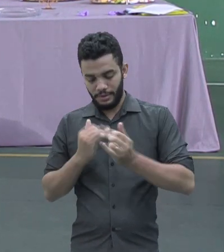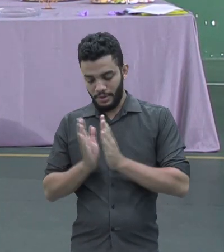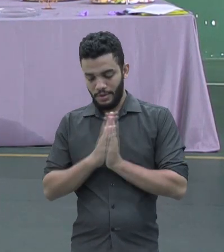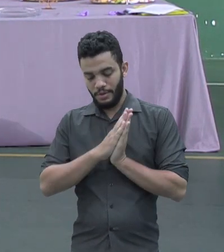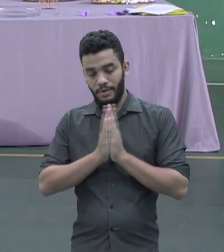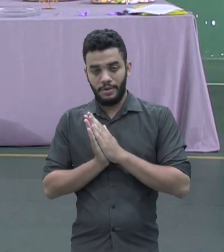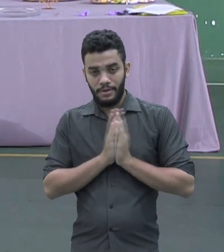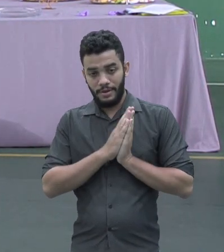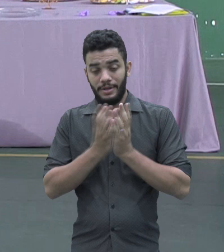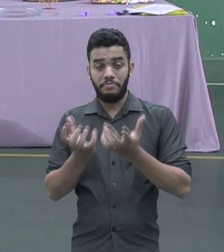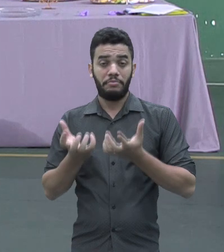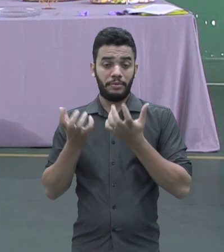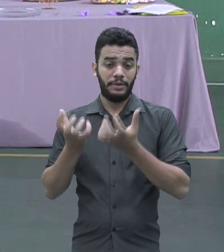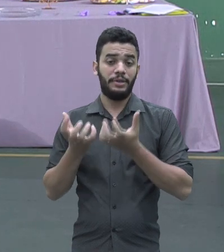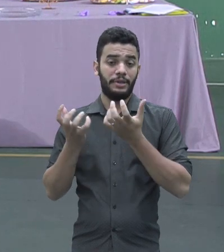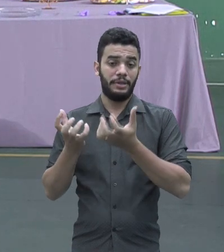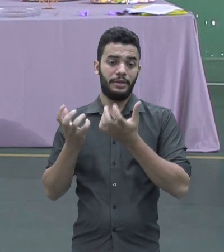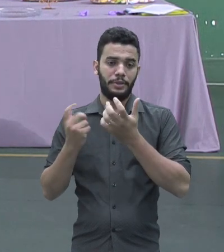Oi?